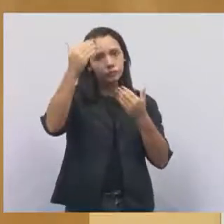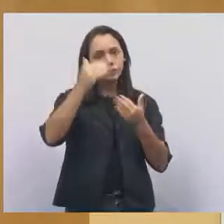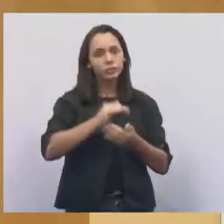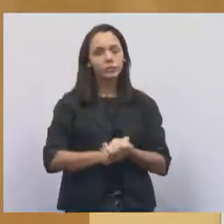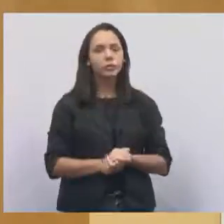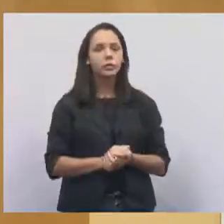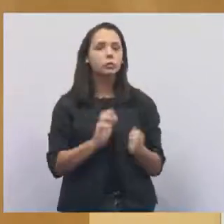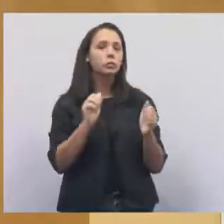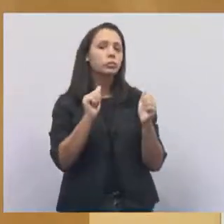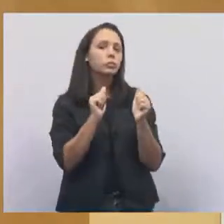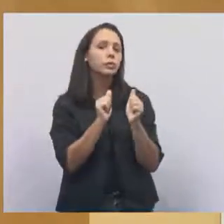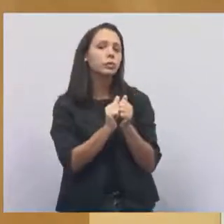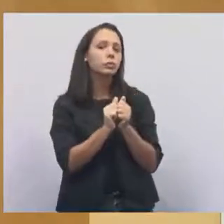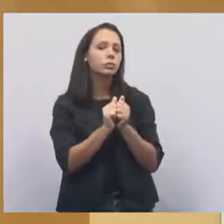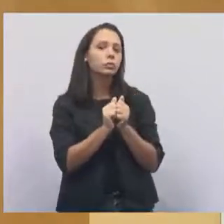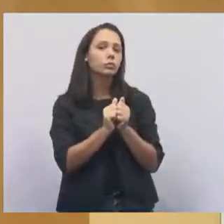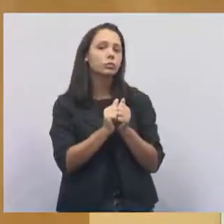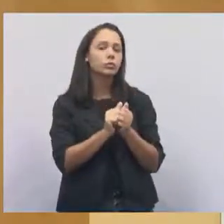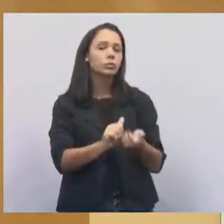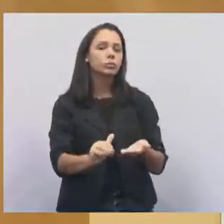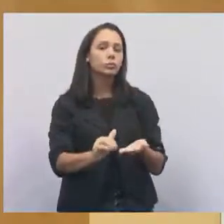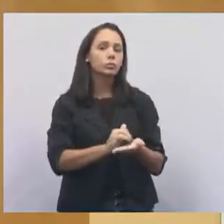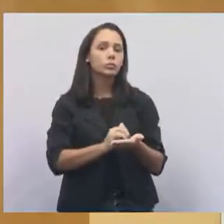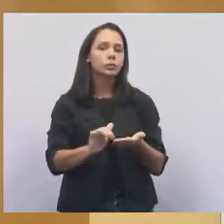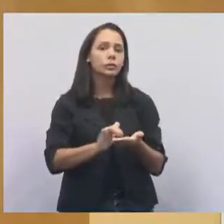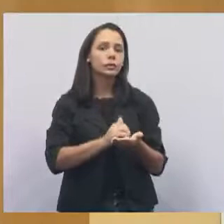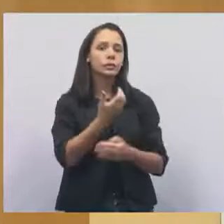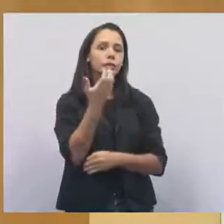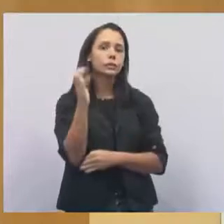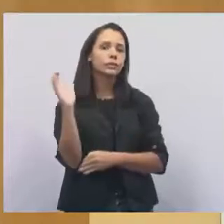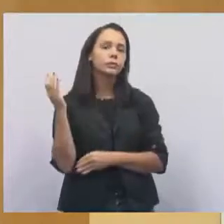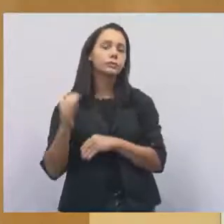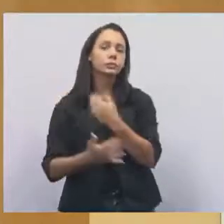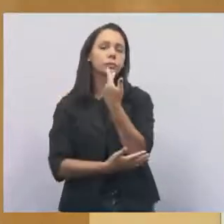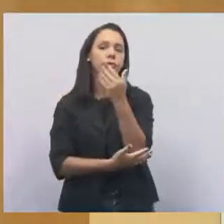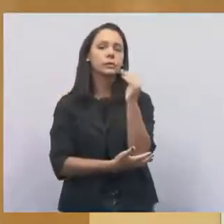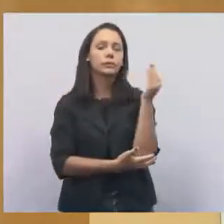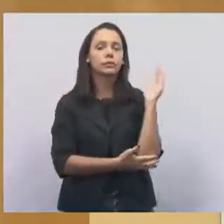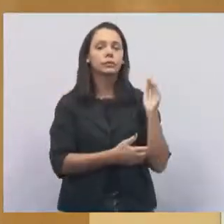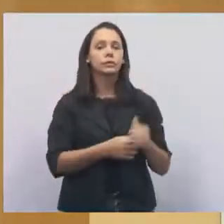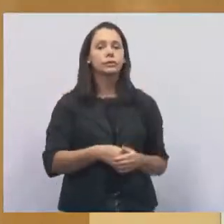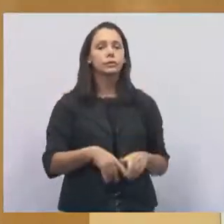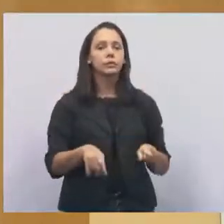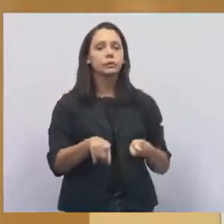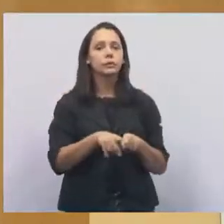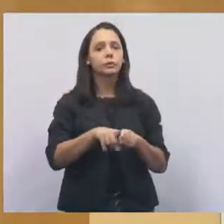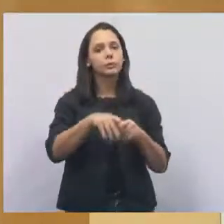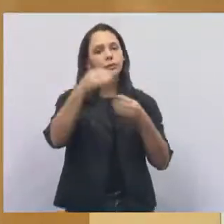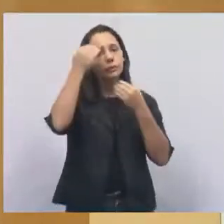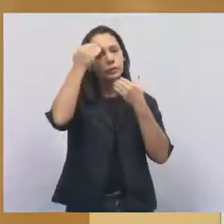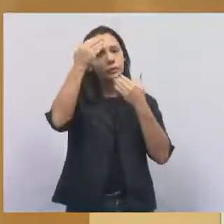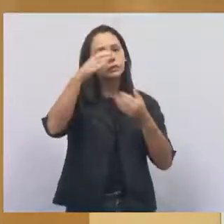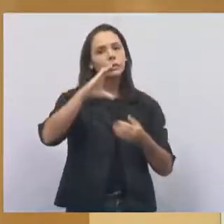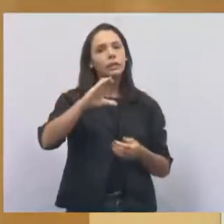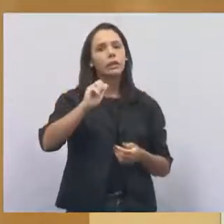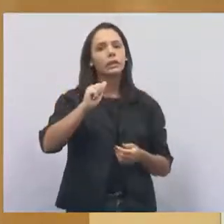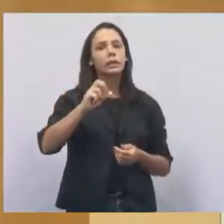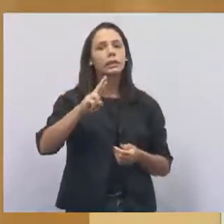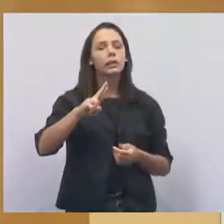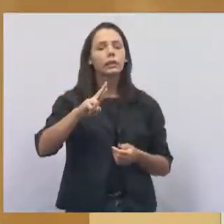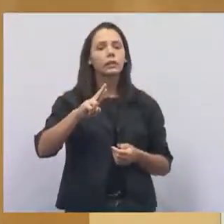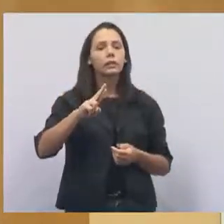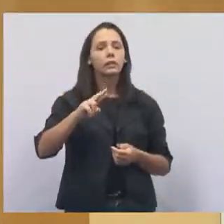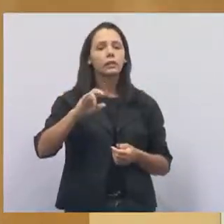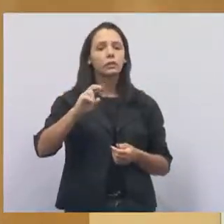meio ambiente hoje aqui representada pela Denise pelo Albert quero agradecer a Carol Carolina Xavier também que pode